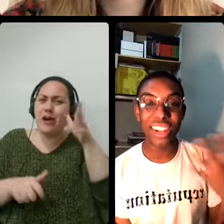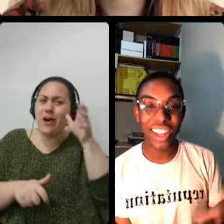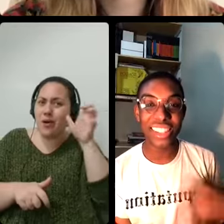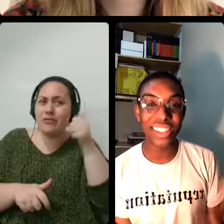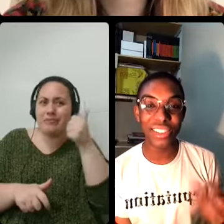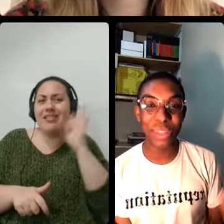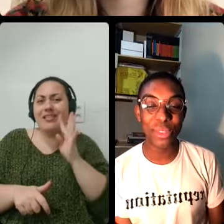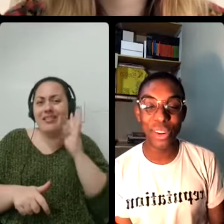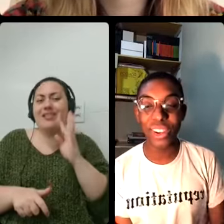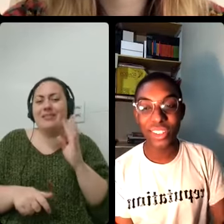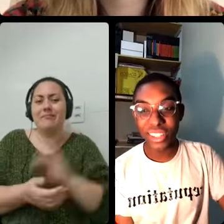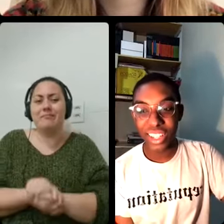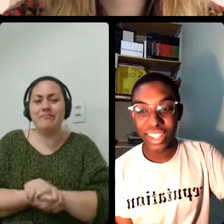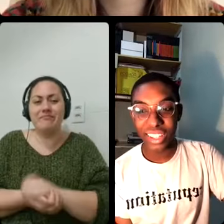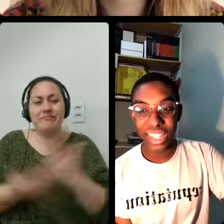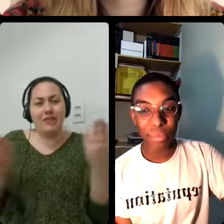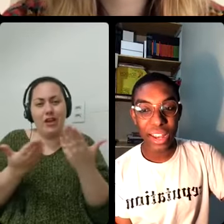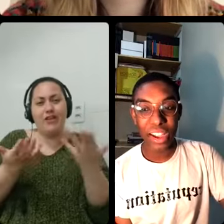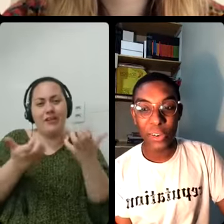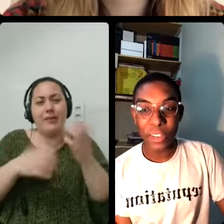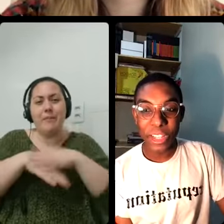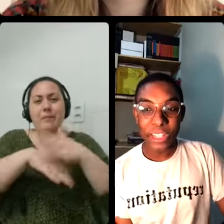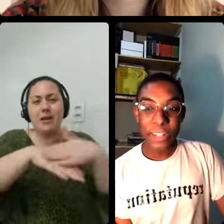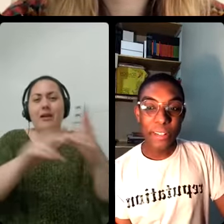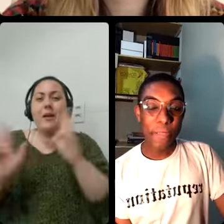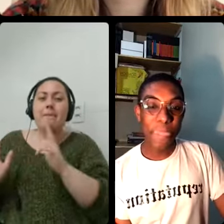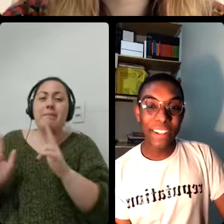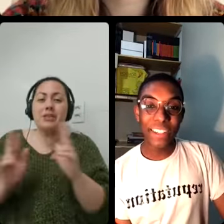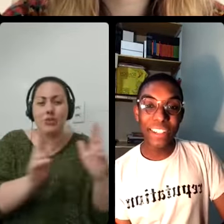com uns episódios. É bem legal.